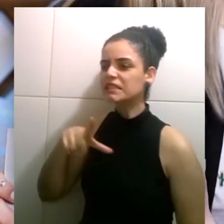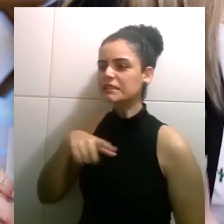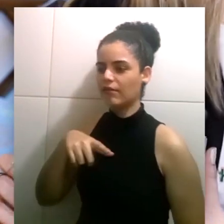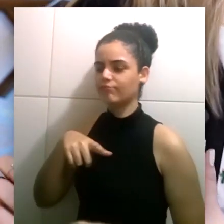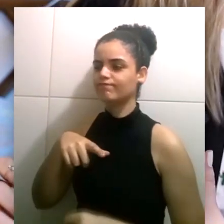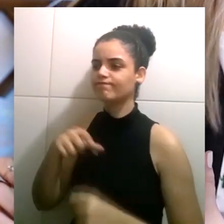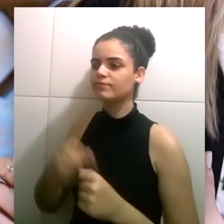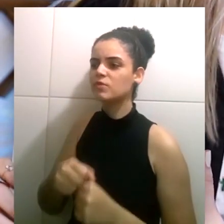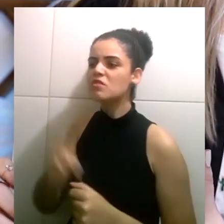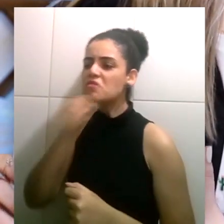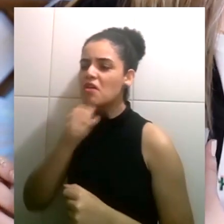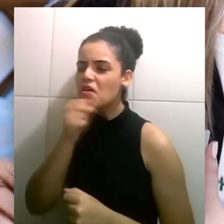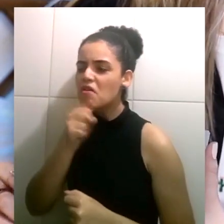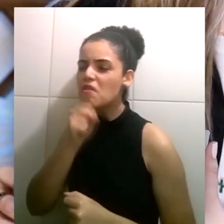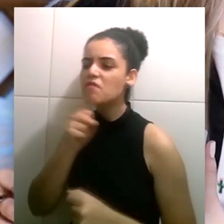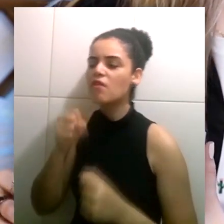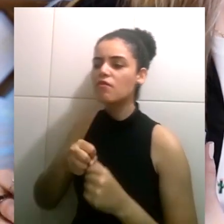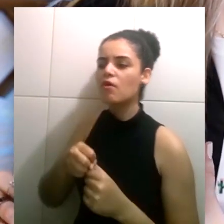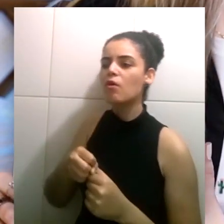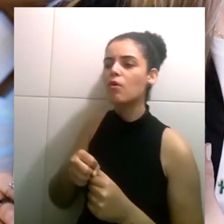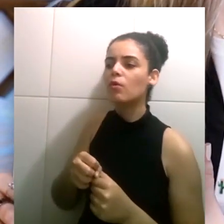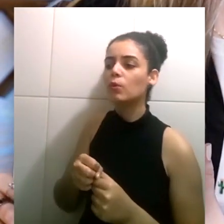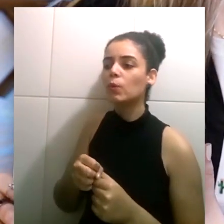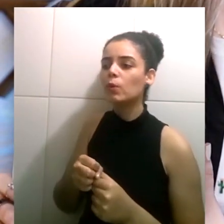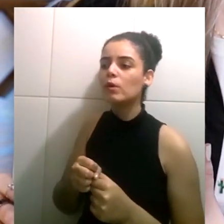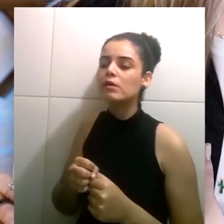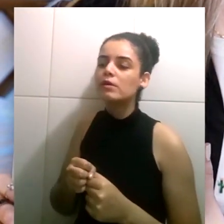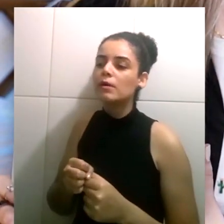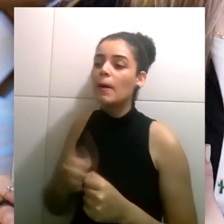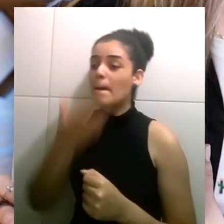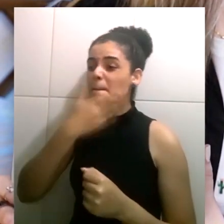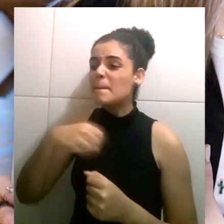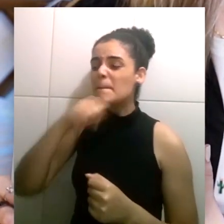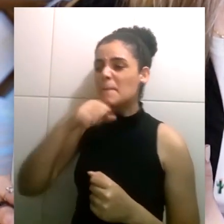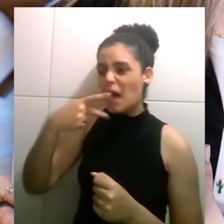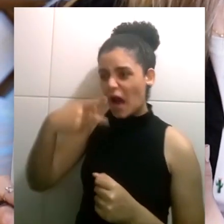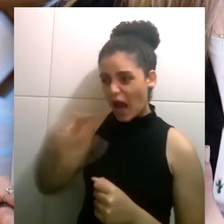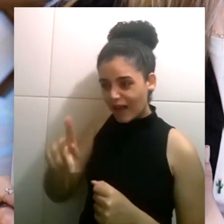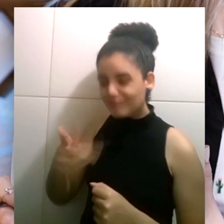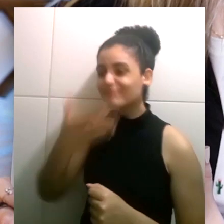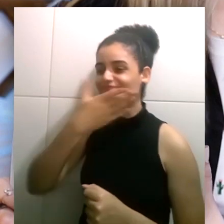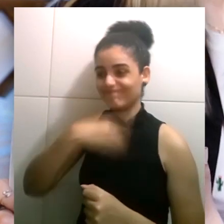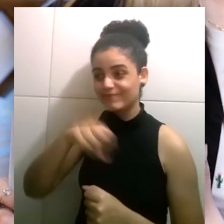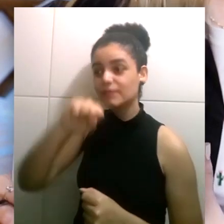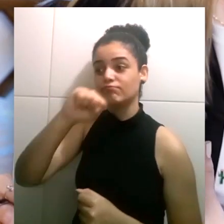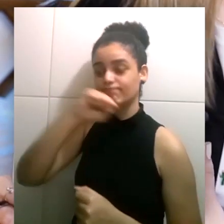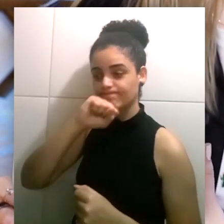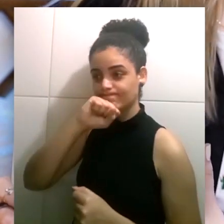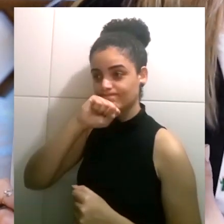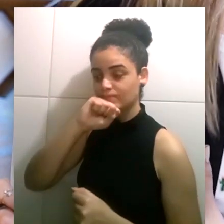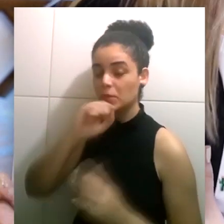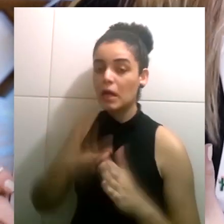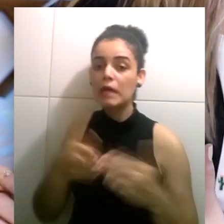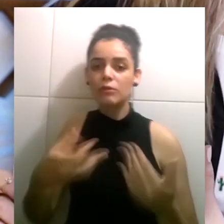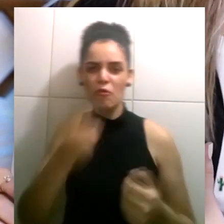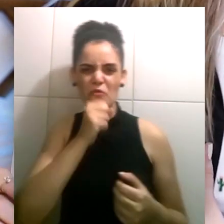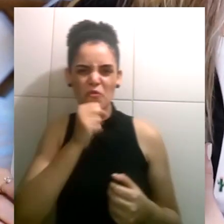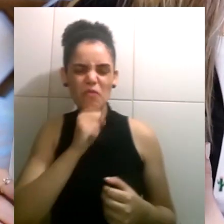avó paterna. E realmente, minha avó Célia Kerr, uma profeta, ela ainda tá viva, mas bem